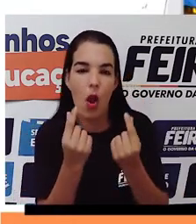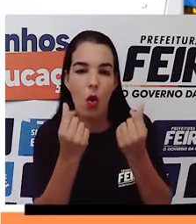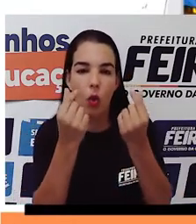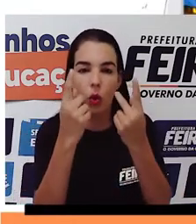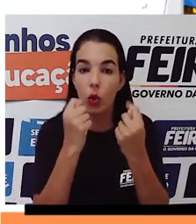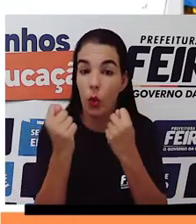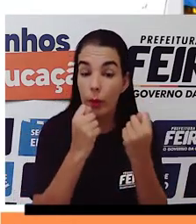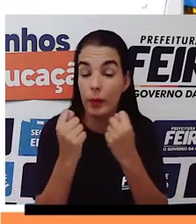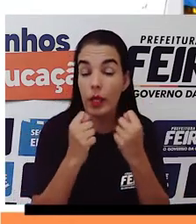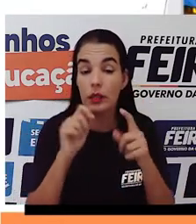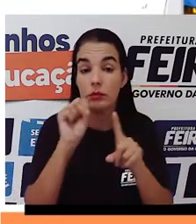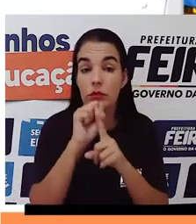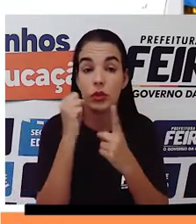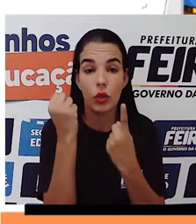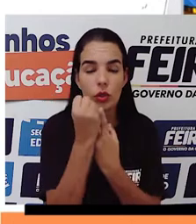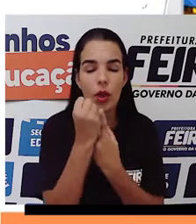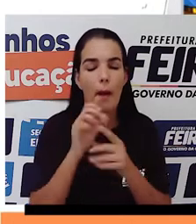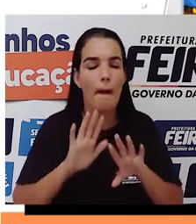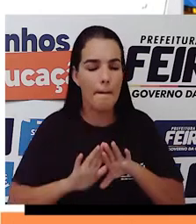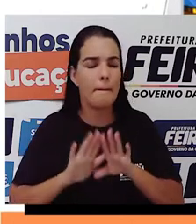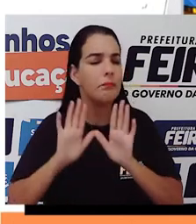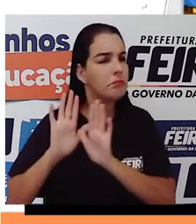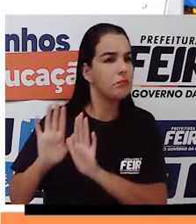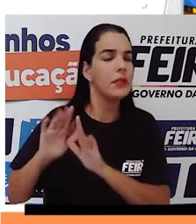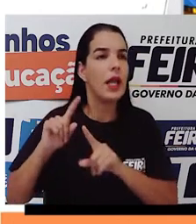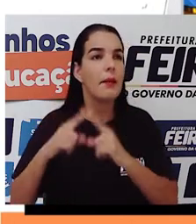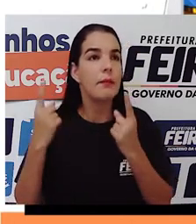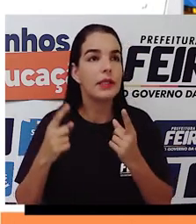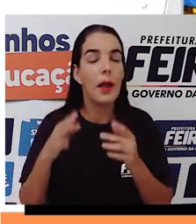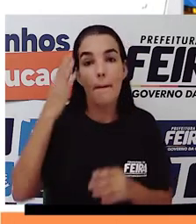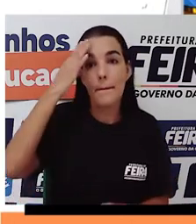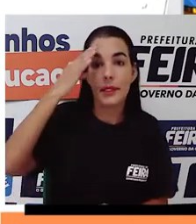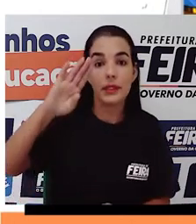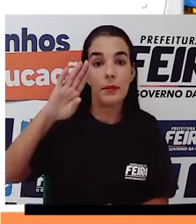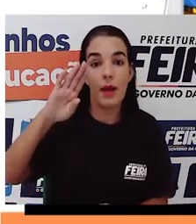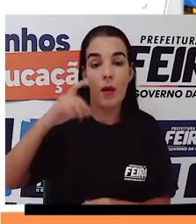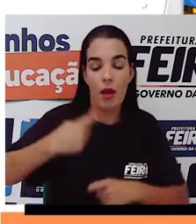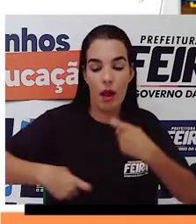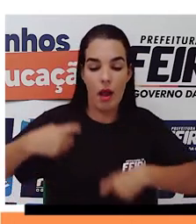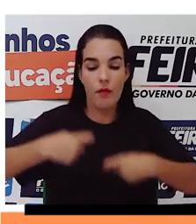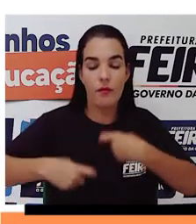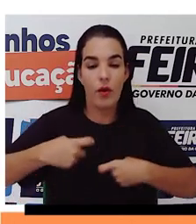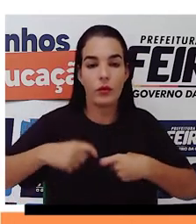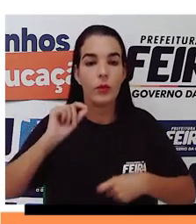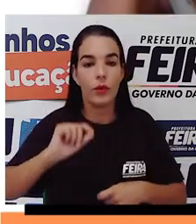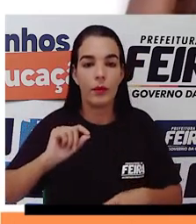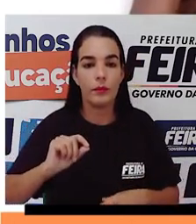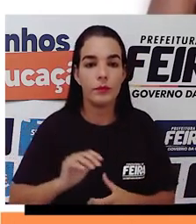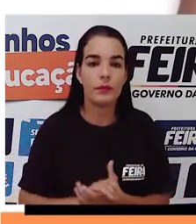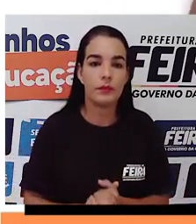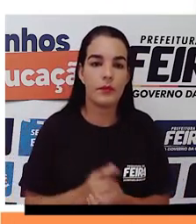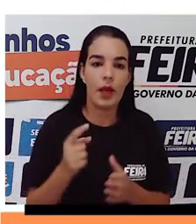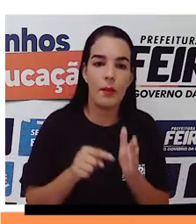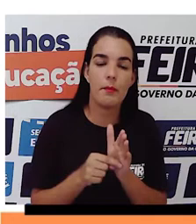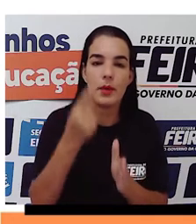as principais revoltas coloniais de caráter nativista? A primeira delas,